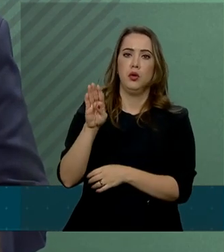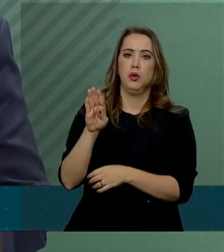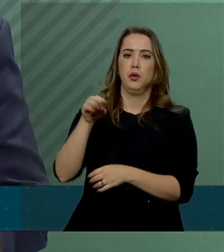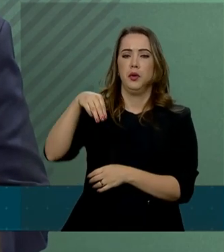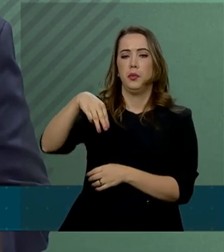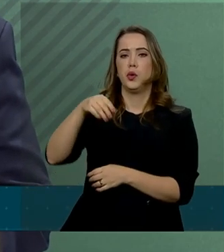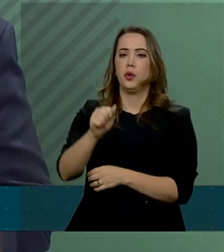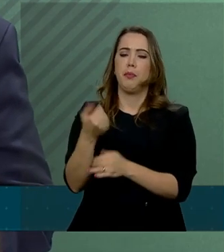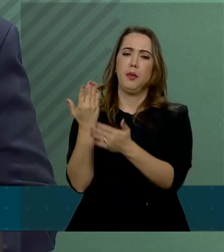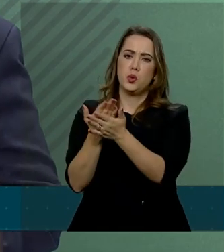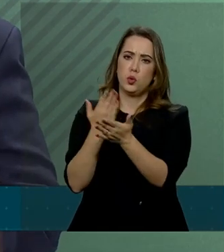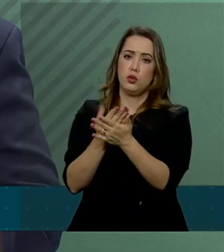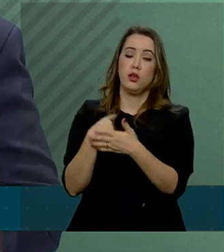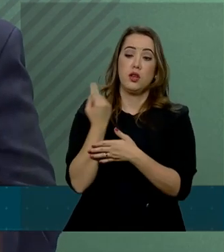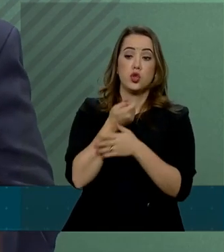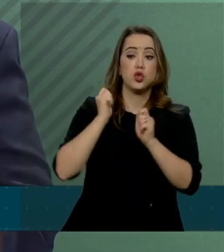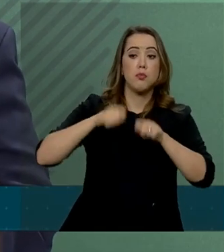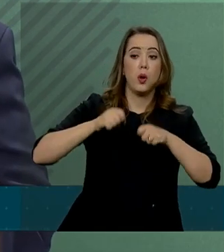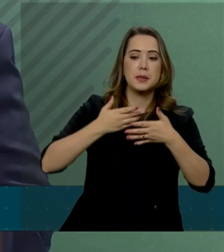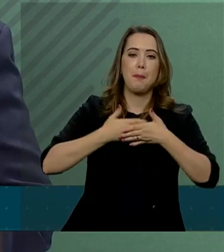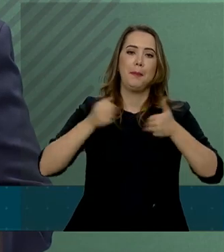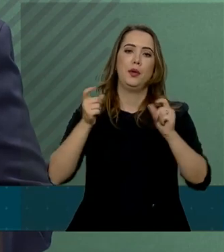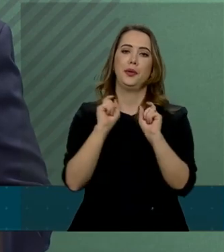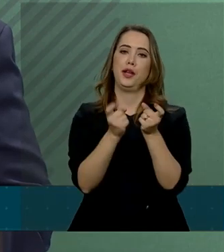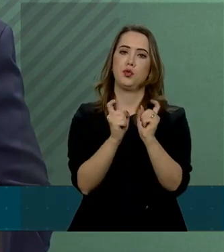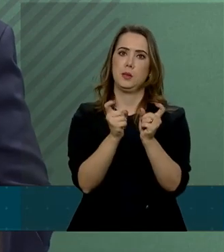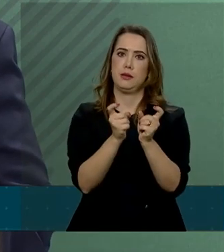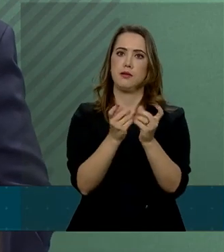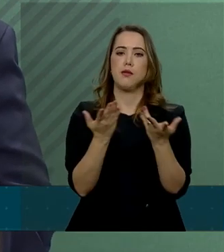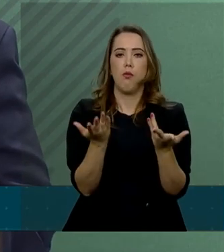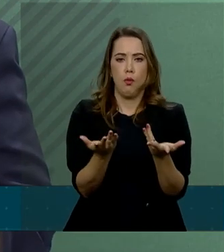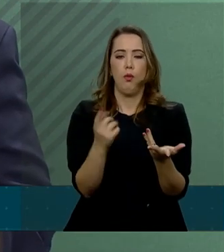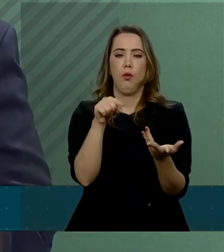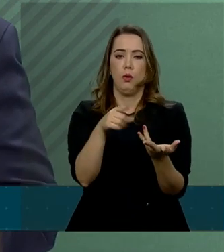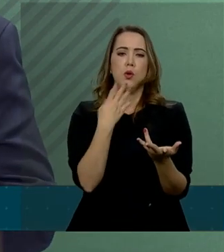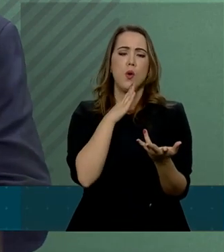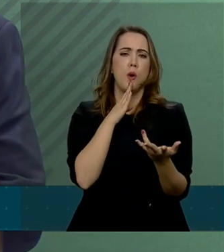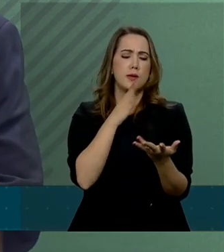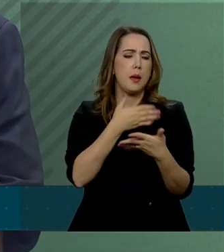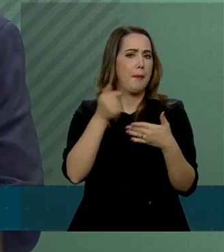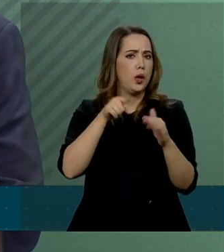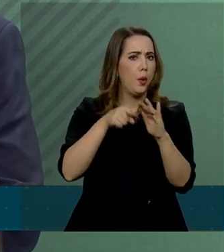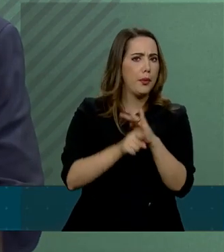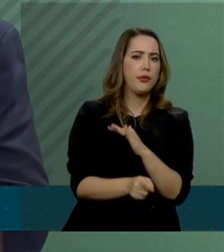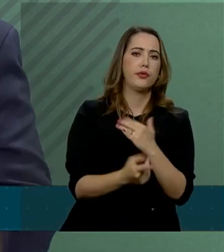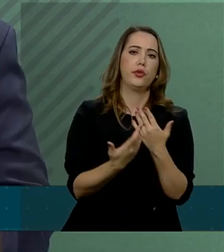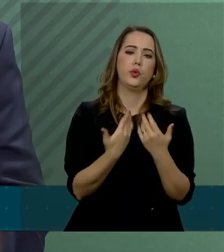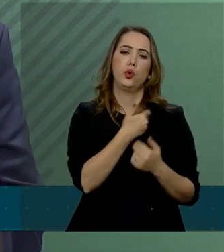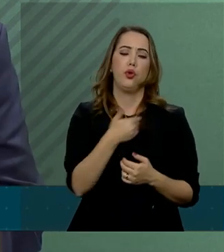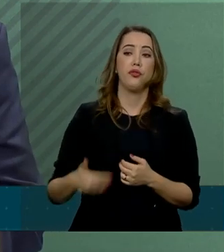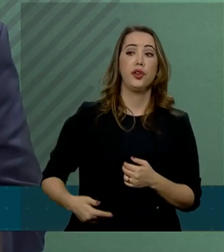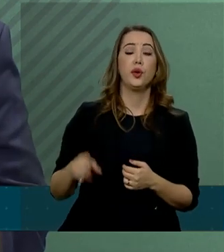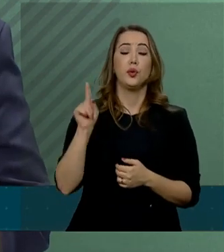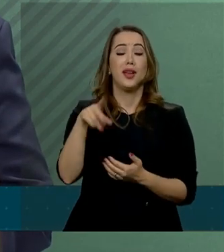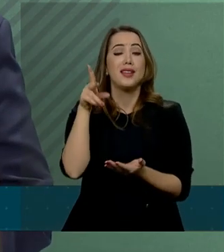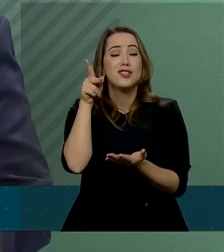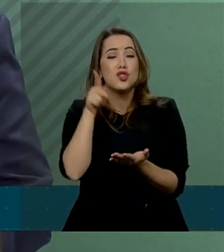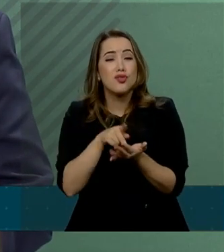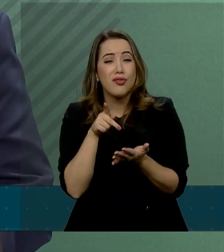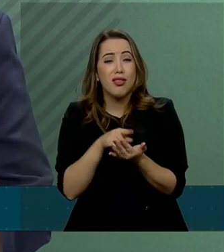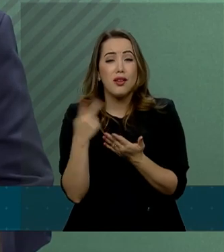processo nós tenhamos uma melhoria de gestão e um conhecimento mais aprimorado por parte do governo do que efetivamente